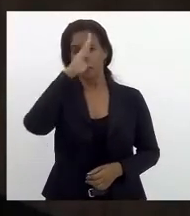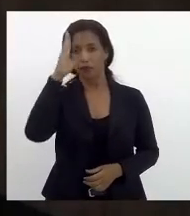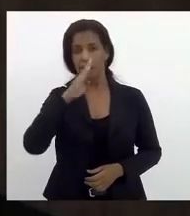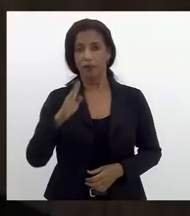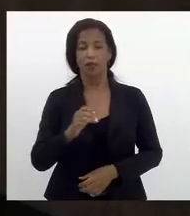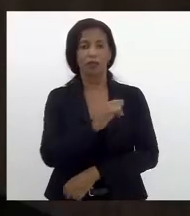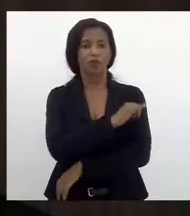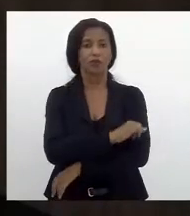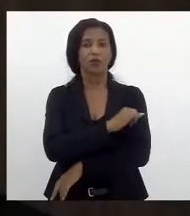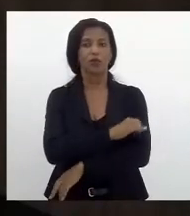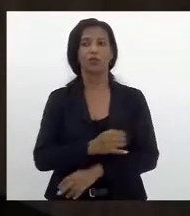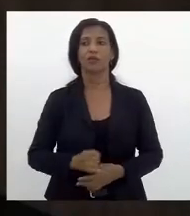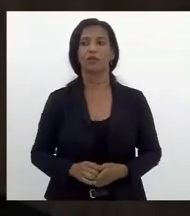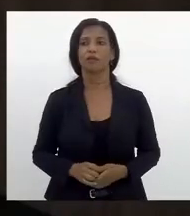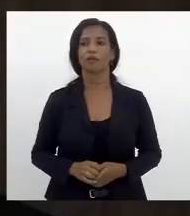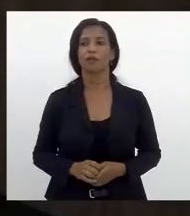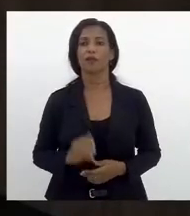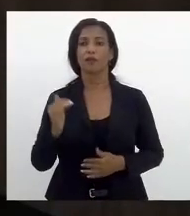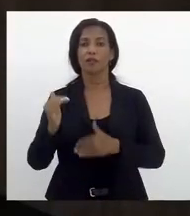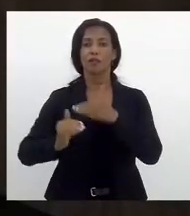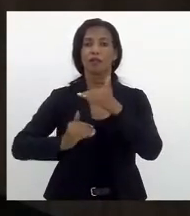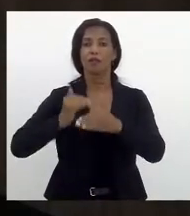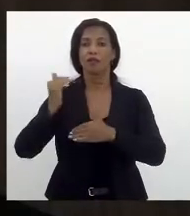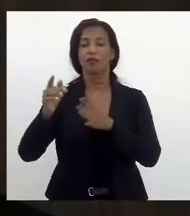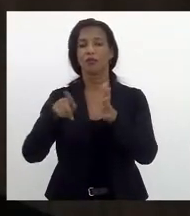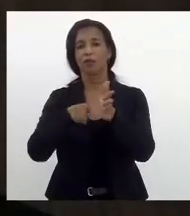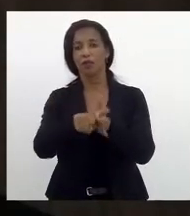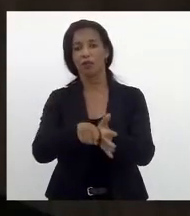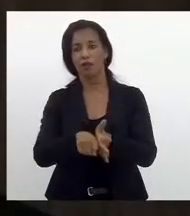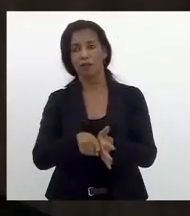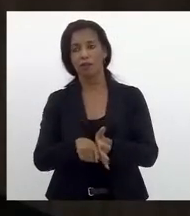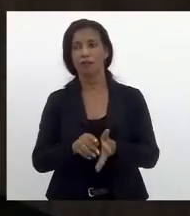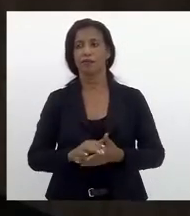no Rio de Janeiro, que se avançou na pesquisa